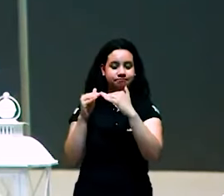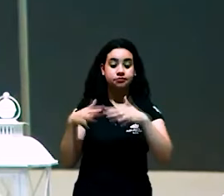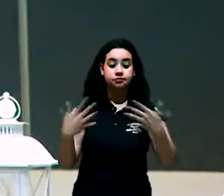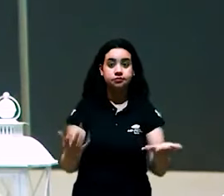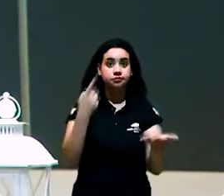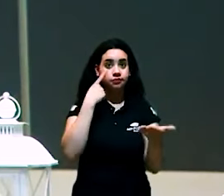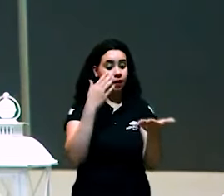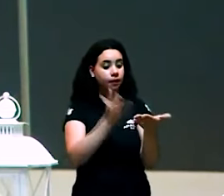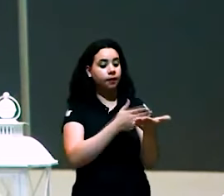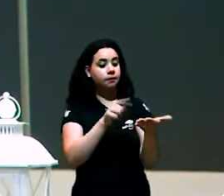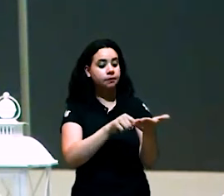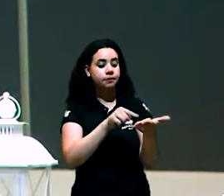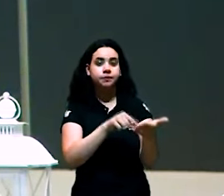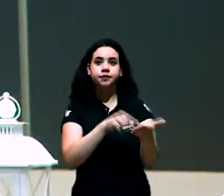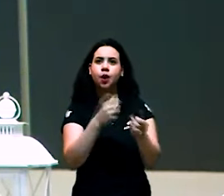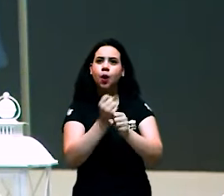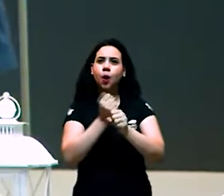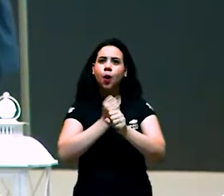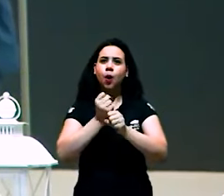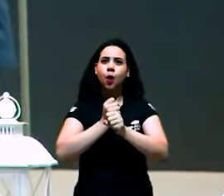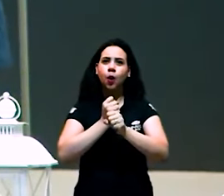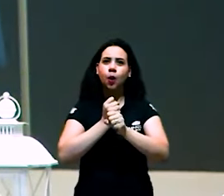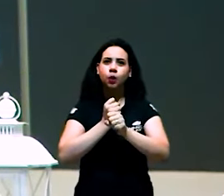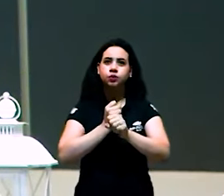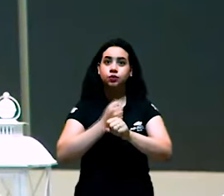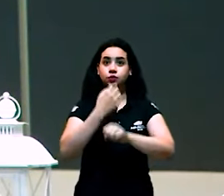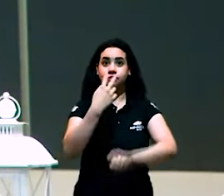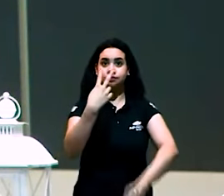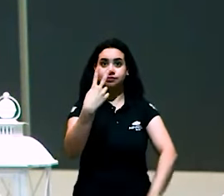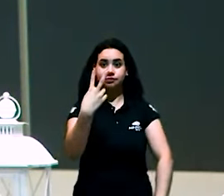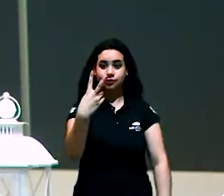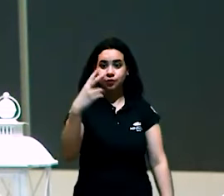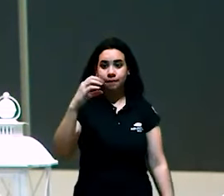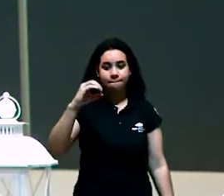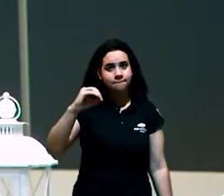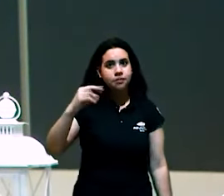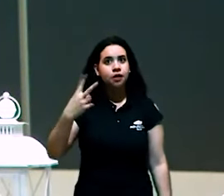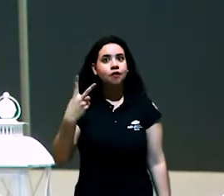ano 2025 haverá 1 bilhão.